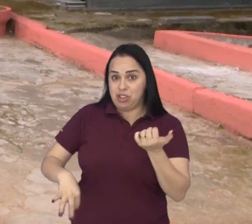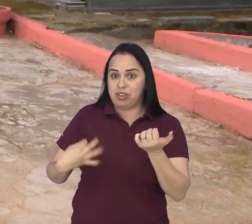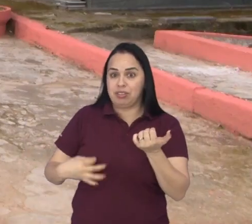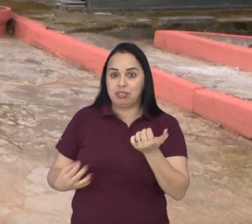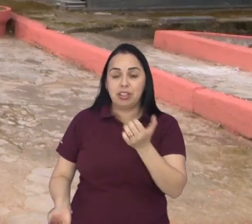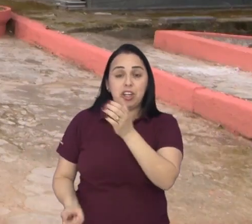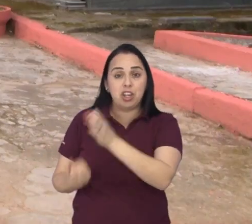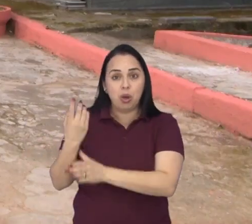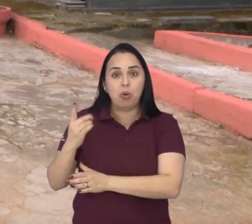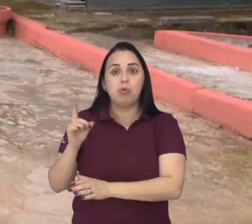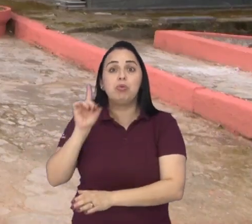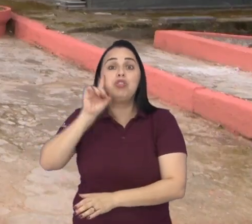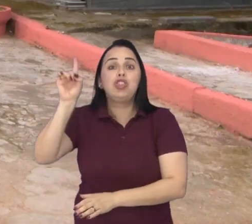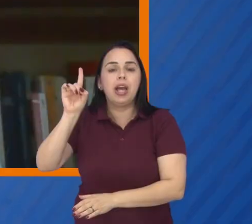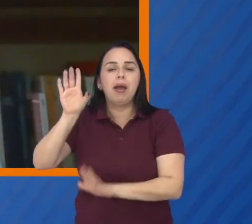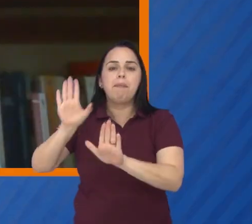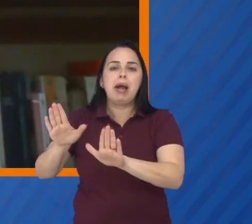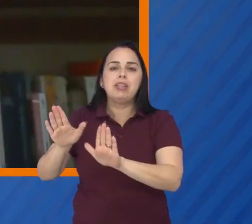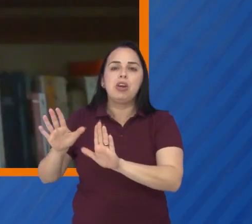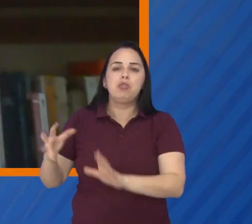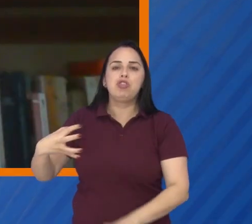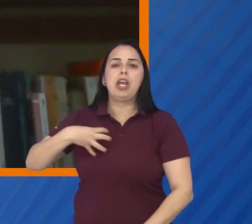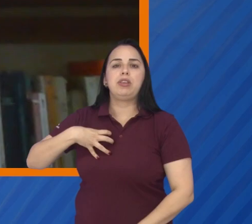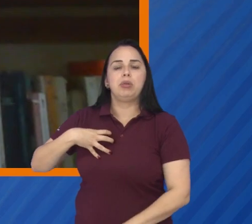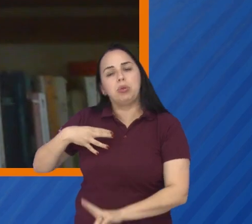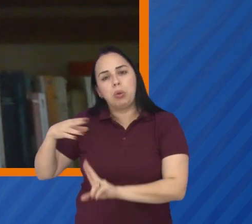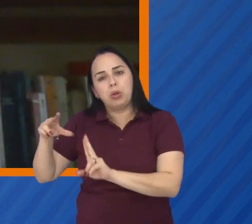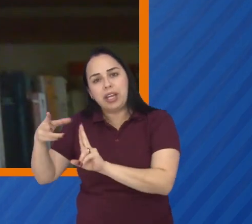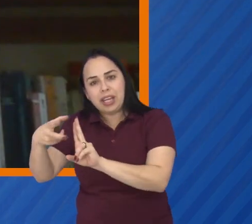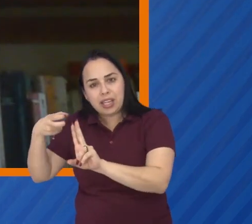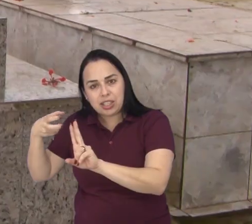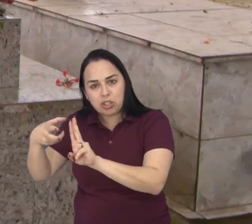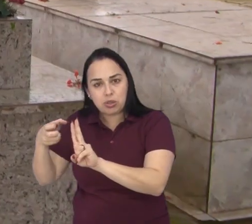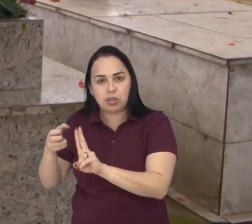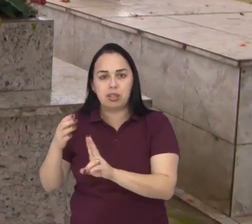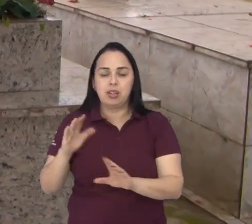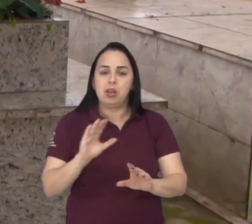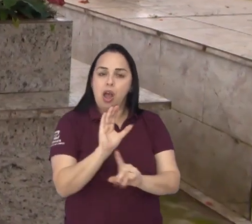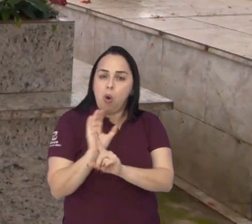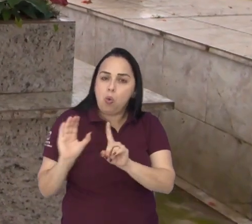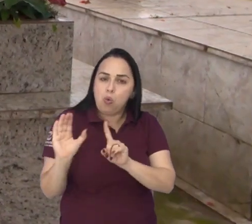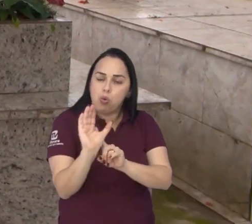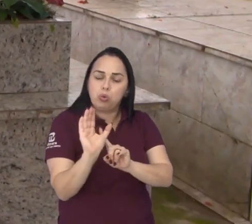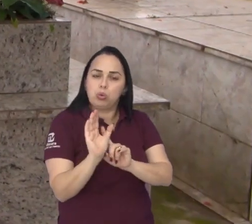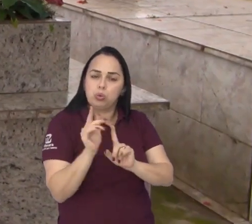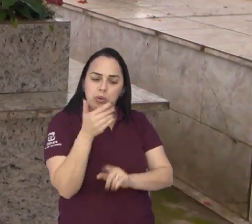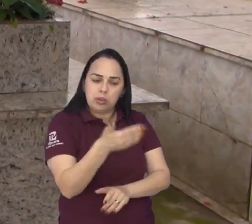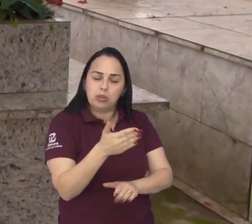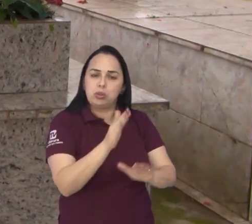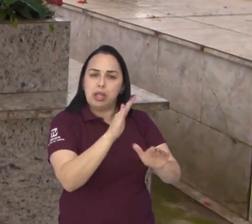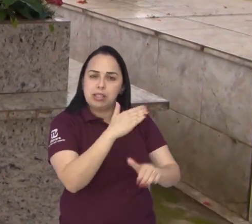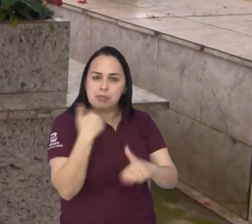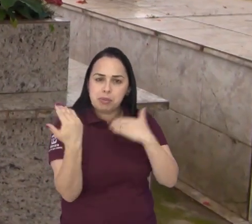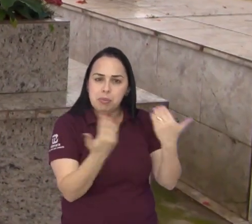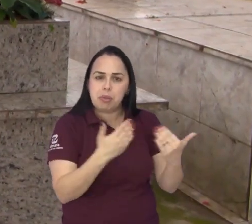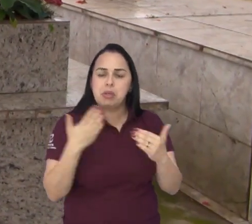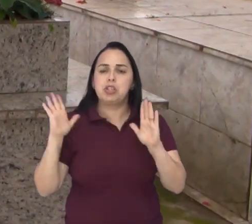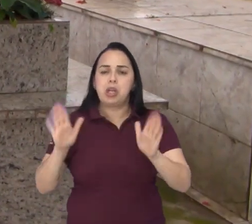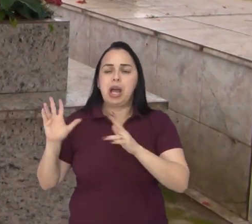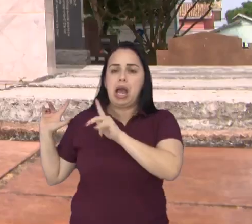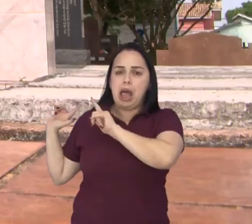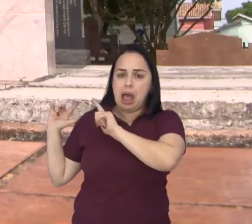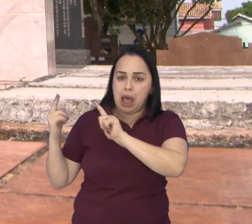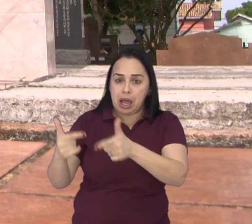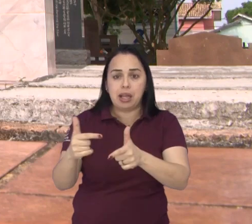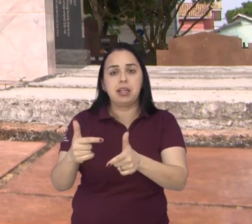origem da celebração é indígena. O antropólogo esclarece que o culto aos mortos sempre acompanhou as